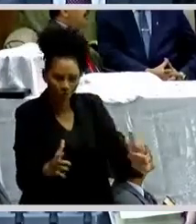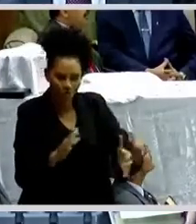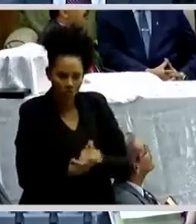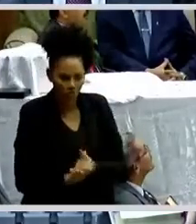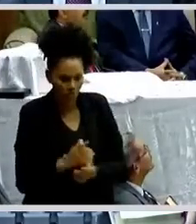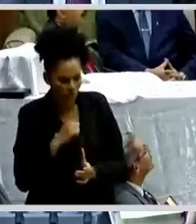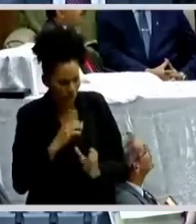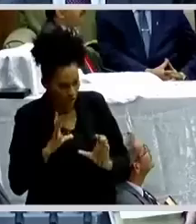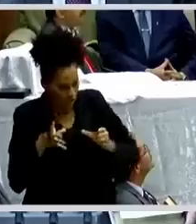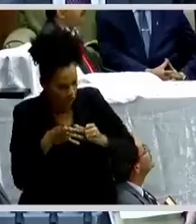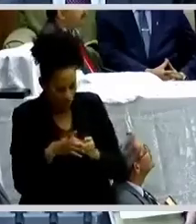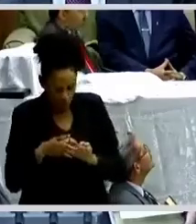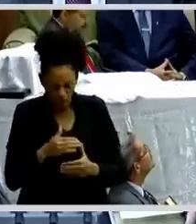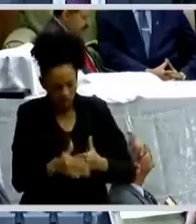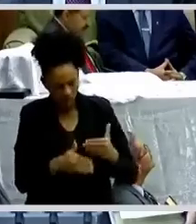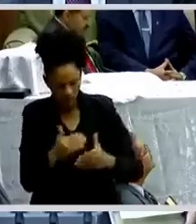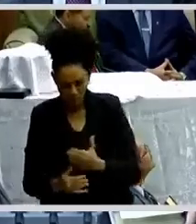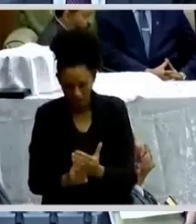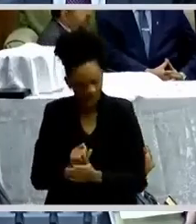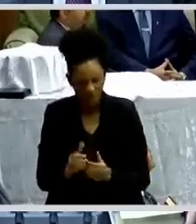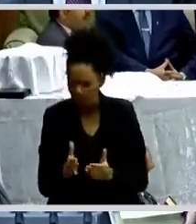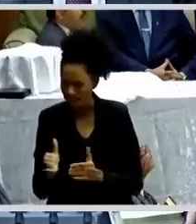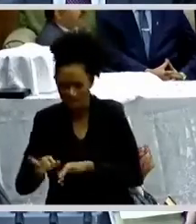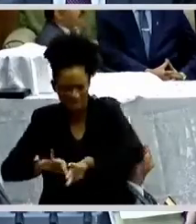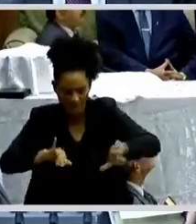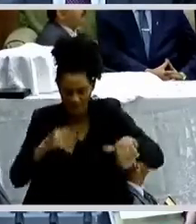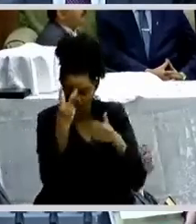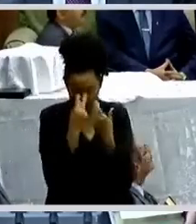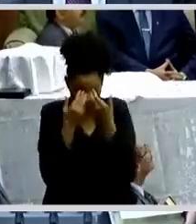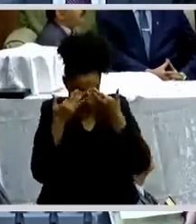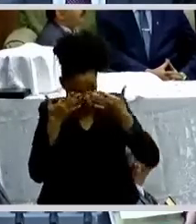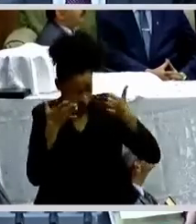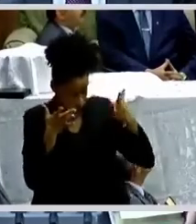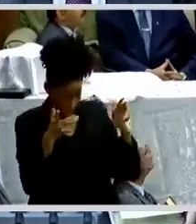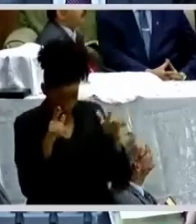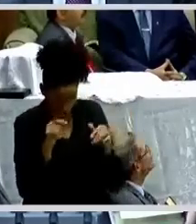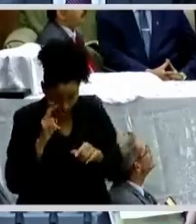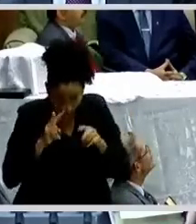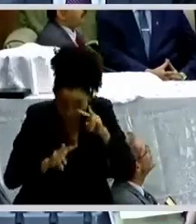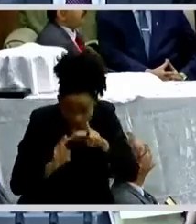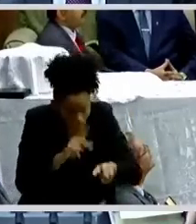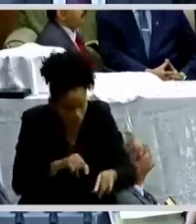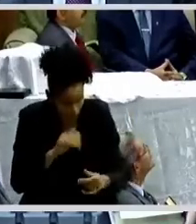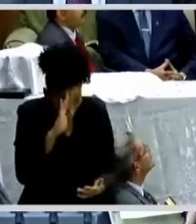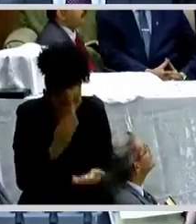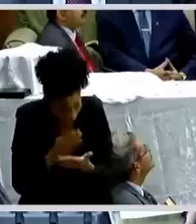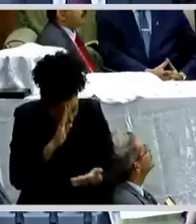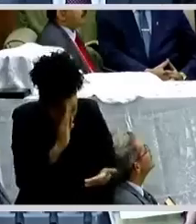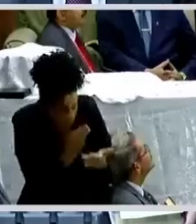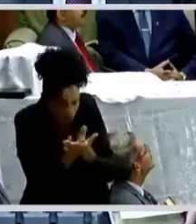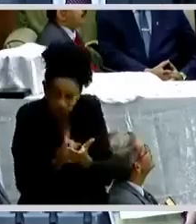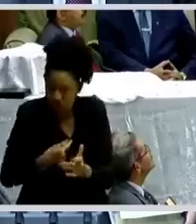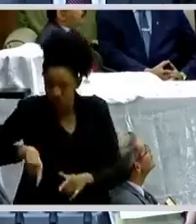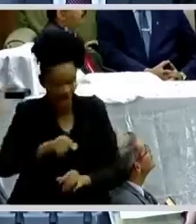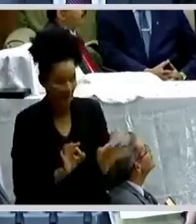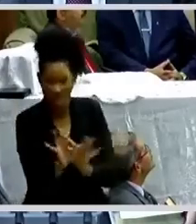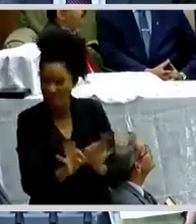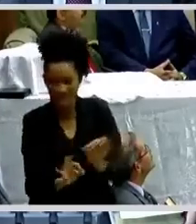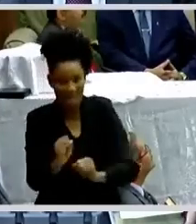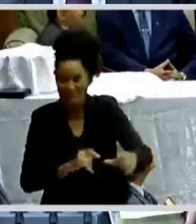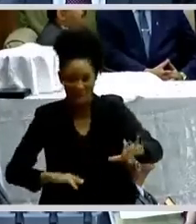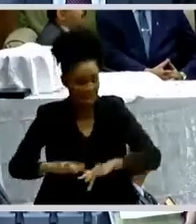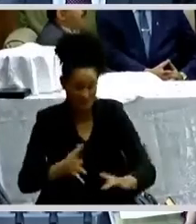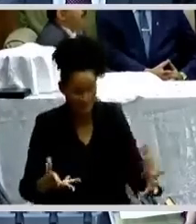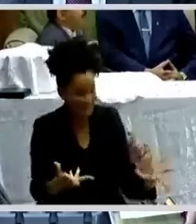vem levantando o paralítico, vem abrindo o olho de cego, só vem acreditando nos desacreditados, vem fazendo